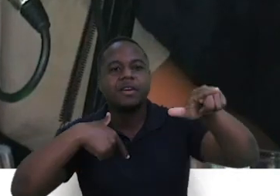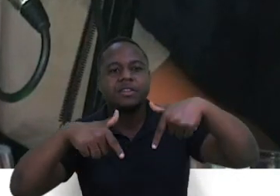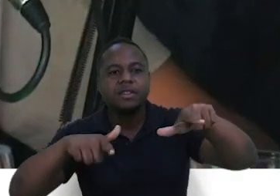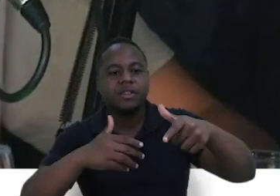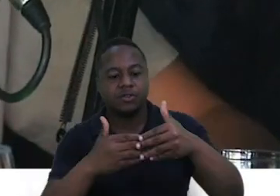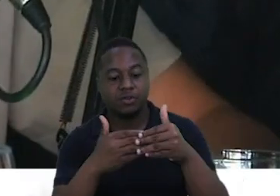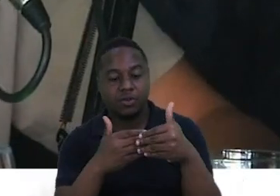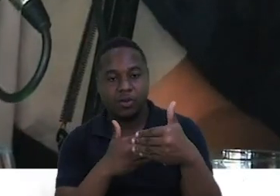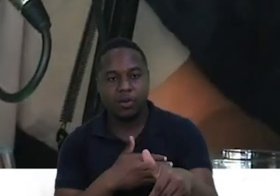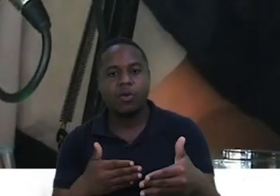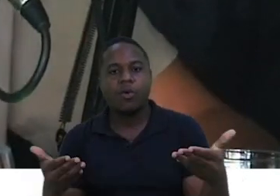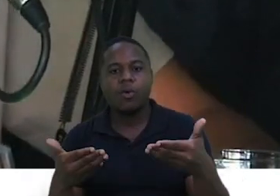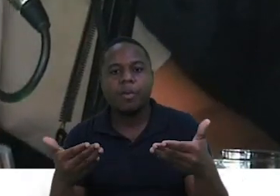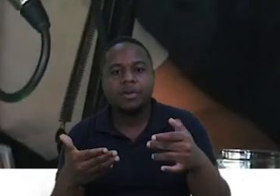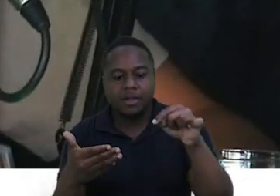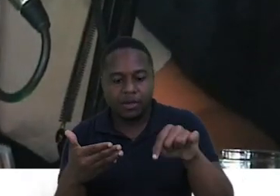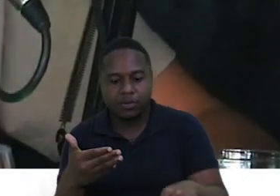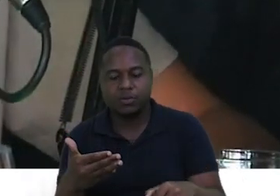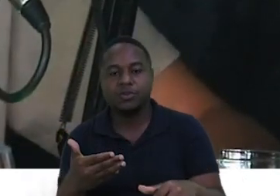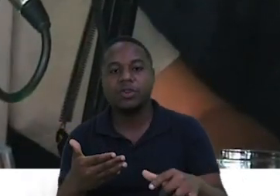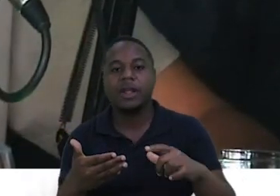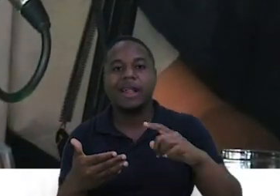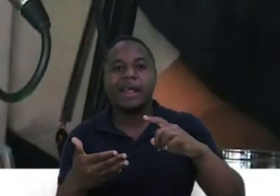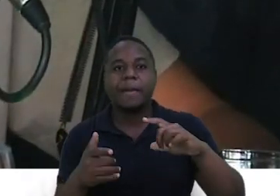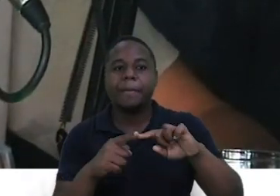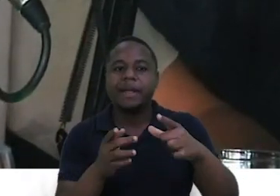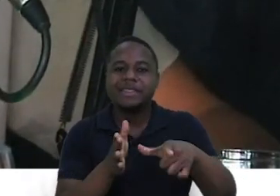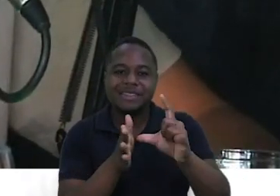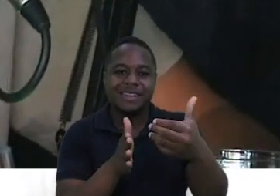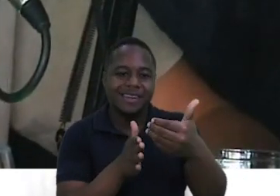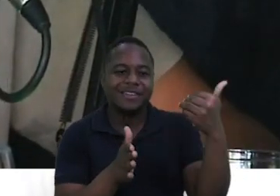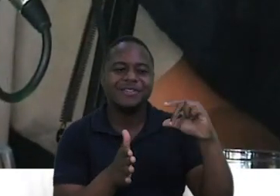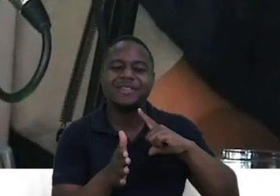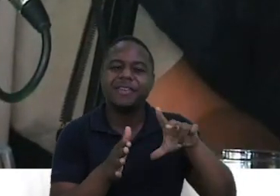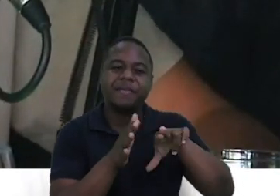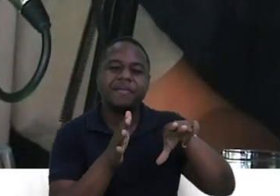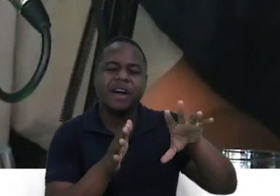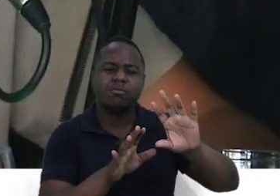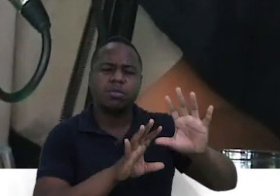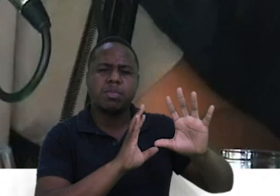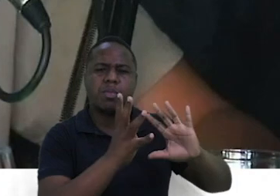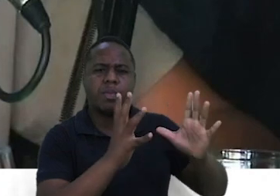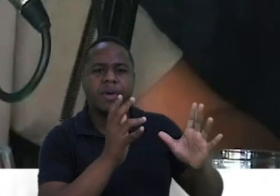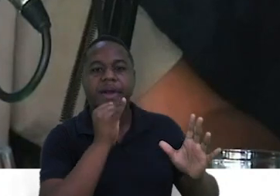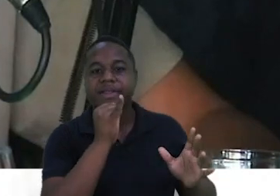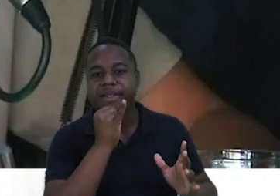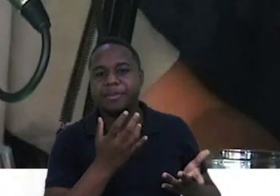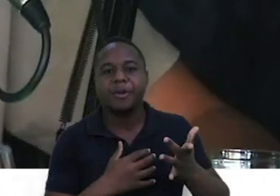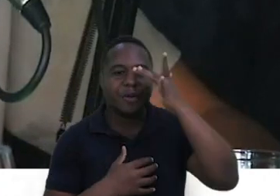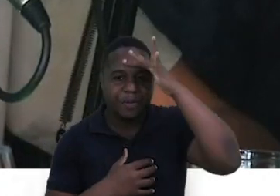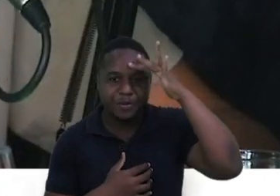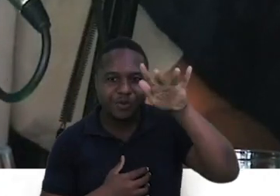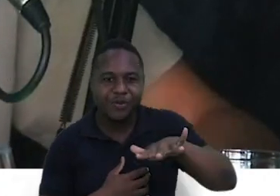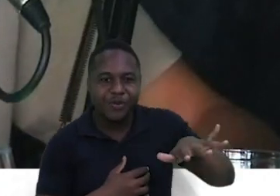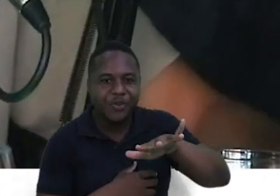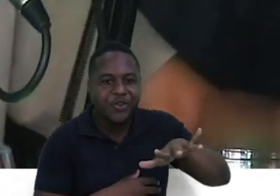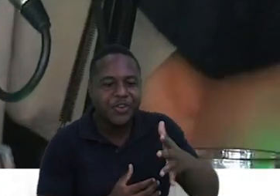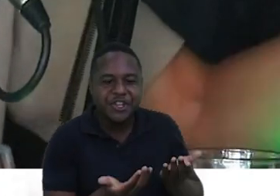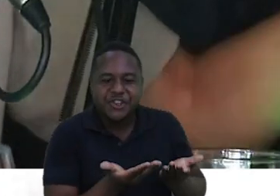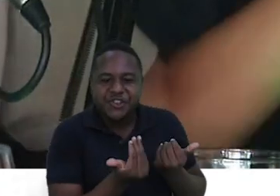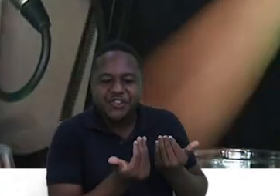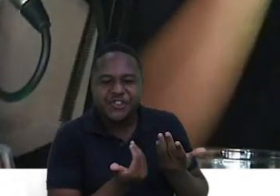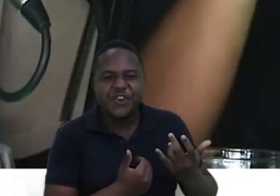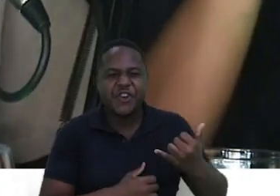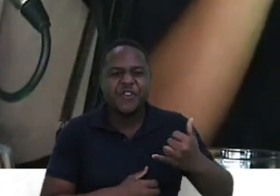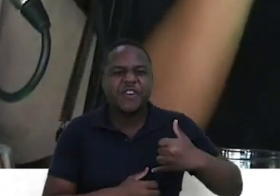mesmo de pertencimento, de ancestralidade. Ainda mais no perfil adolescente que está descobrindo os mistérios da vida, ainda